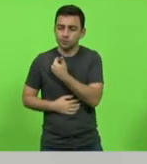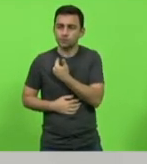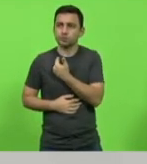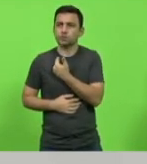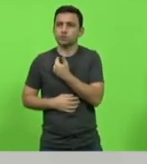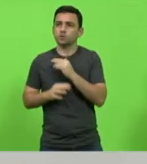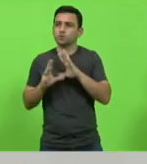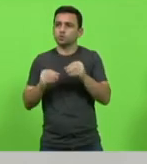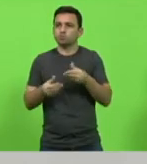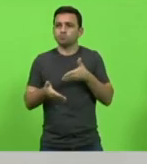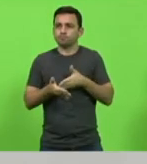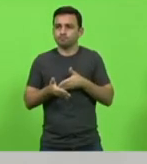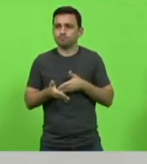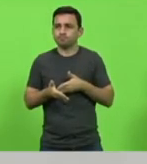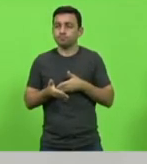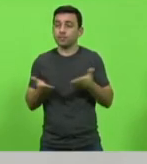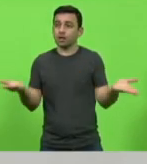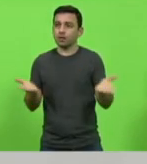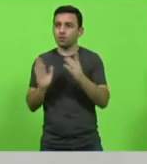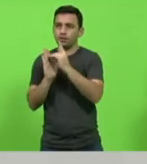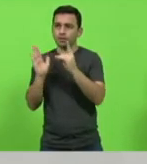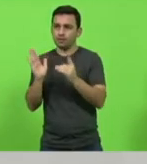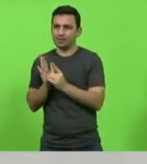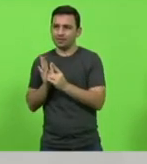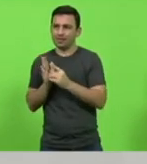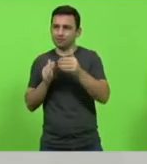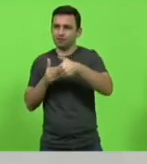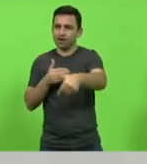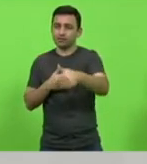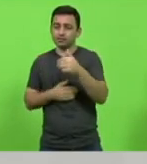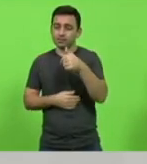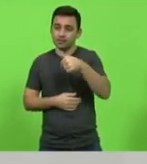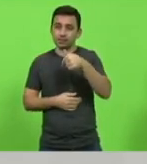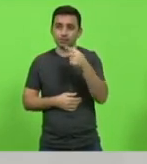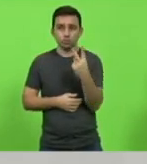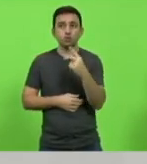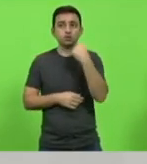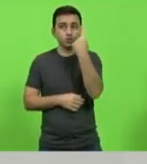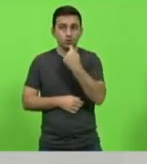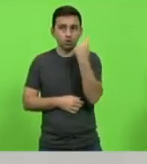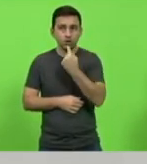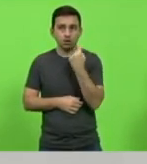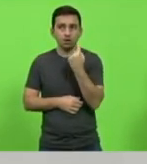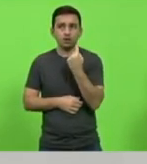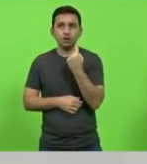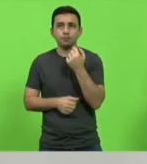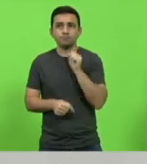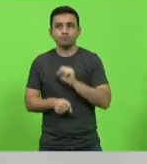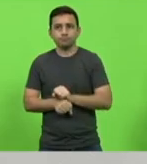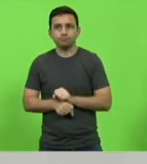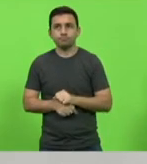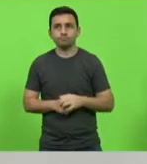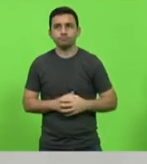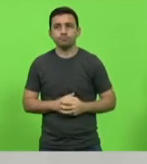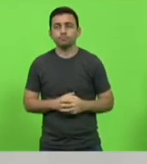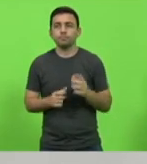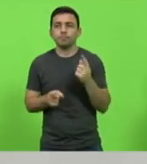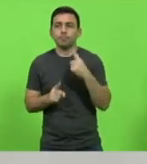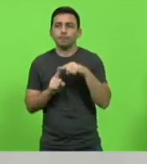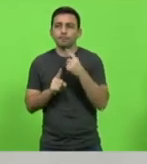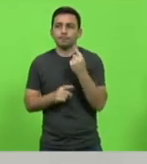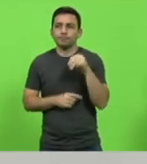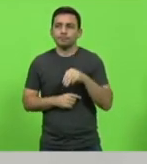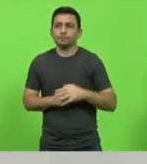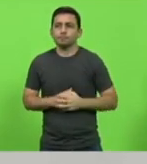estão inclusive o rio decreto agora por mais 72 horas né para o mais um minuto para